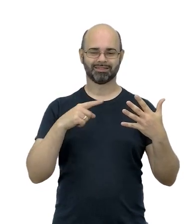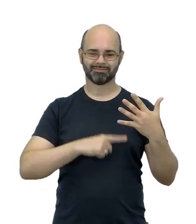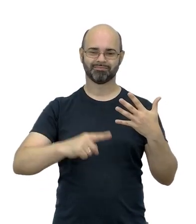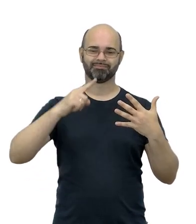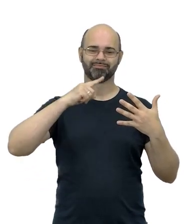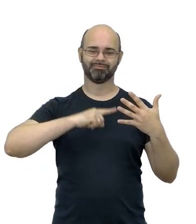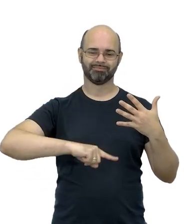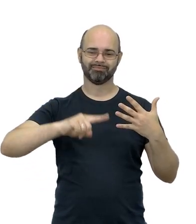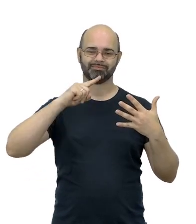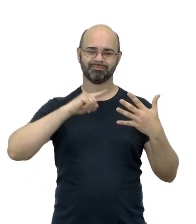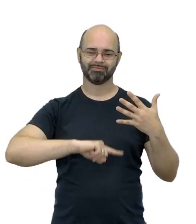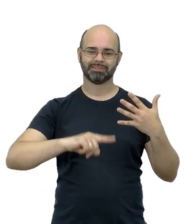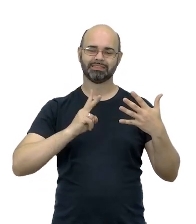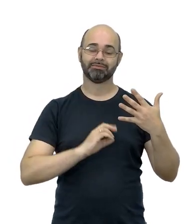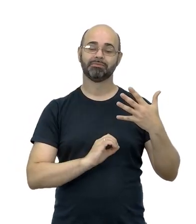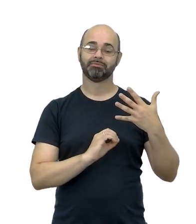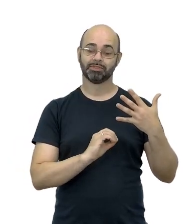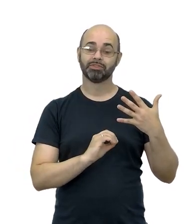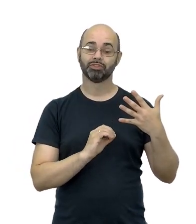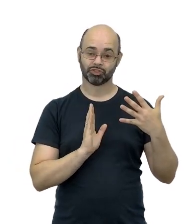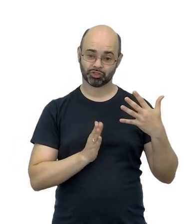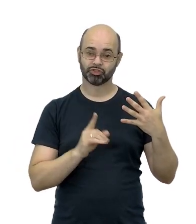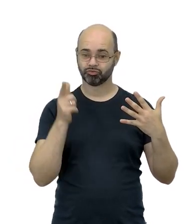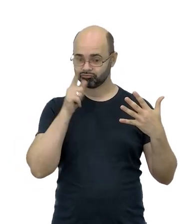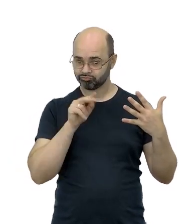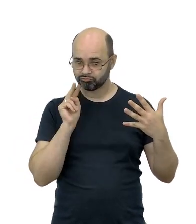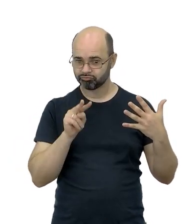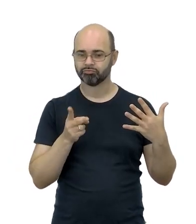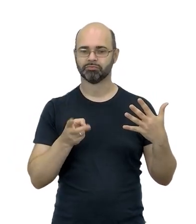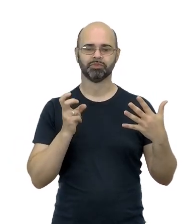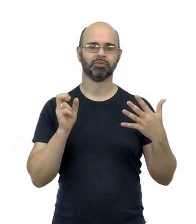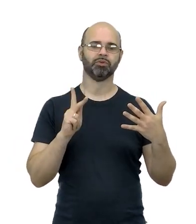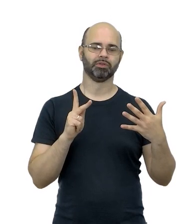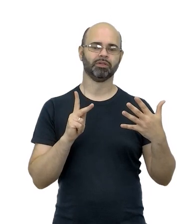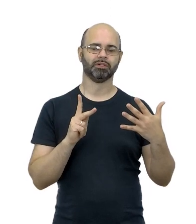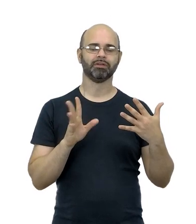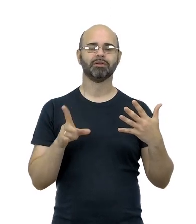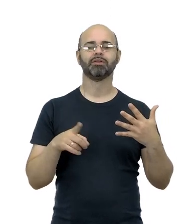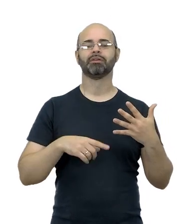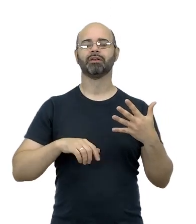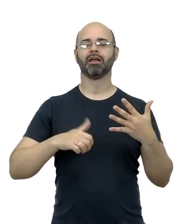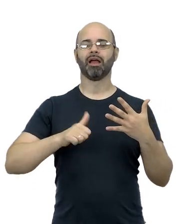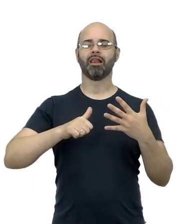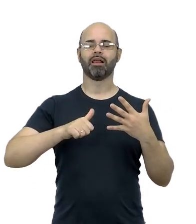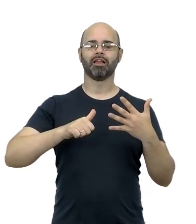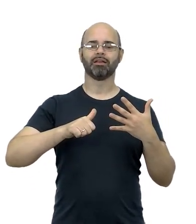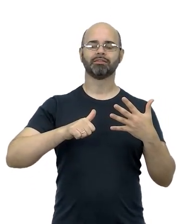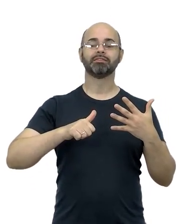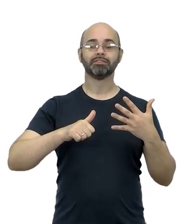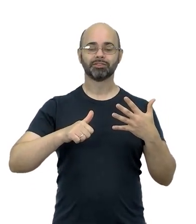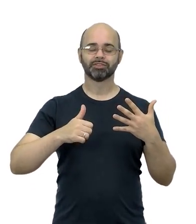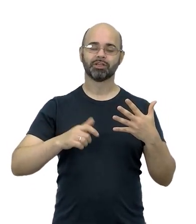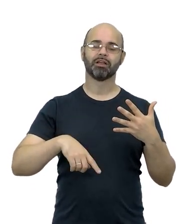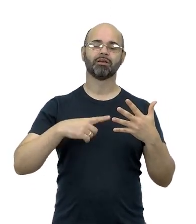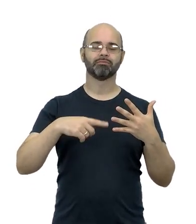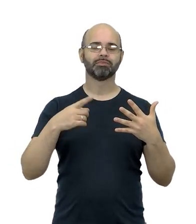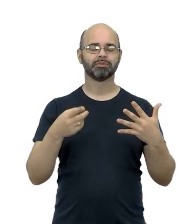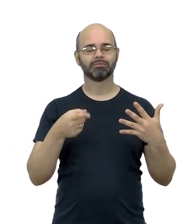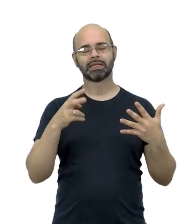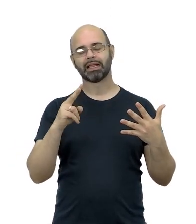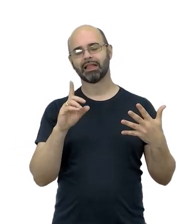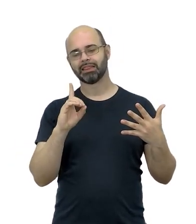Ele passa pelo reconhecimento, mas ele vai fazendo, ao mesmo tempo, a análise e vai fazendo também uma dedução